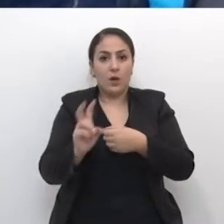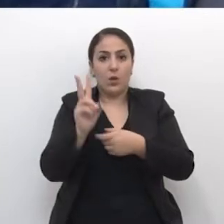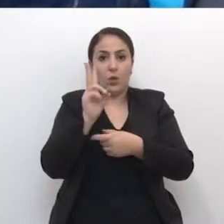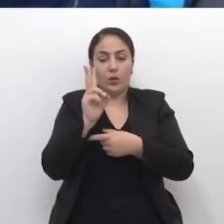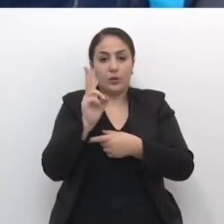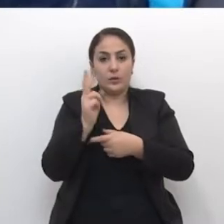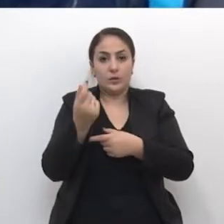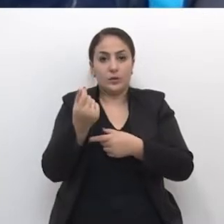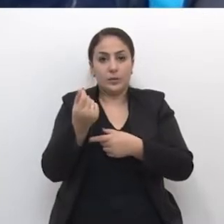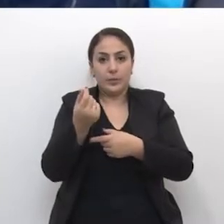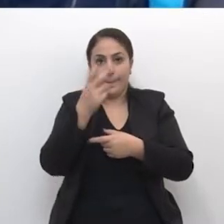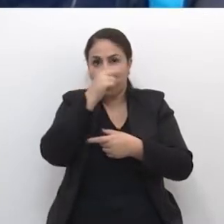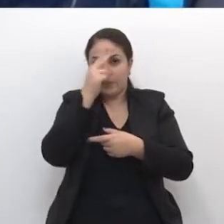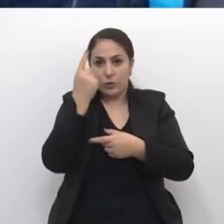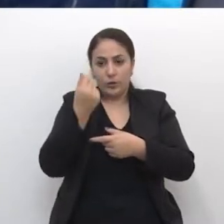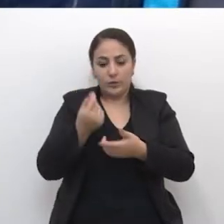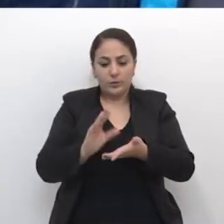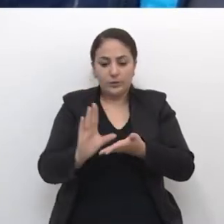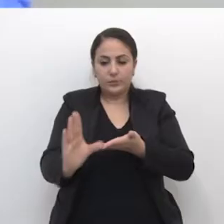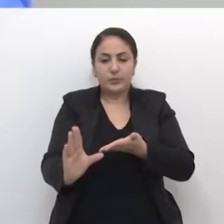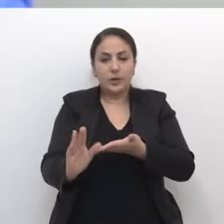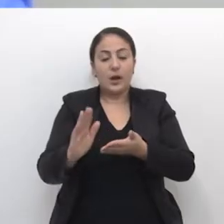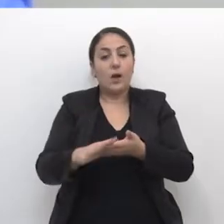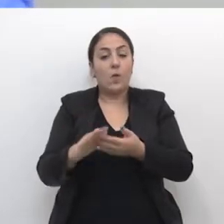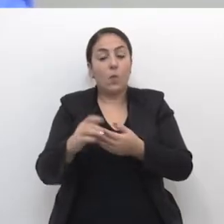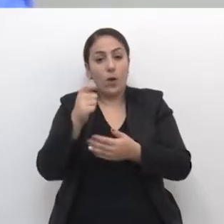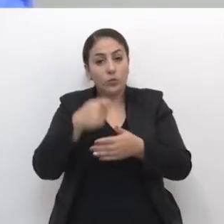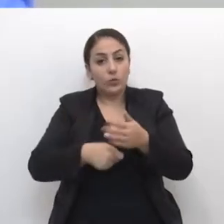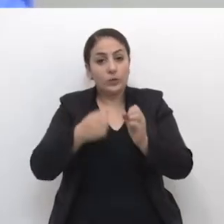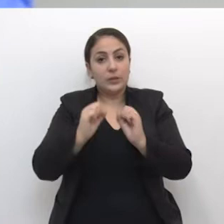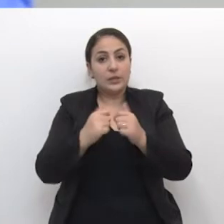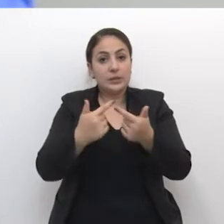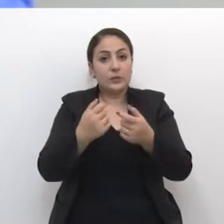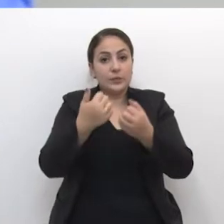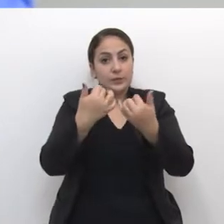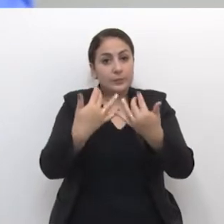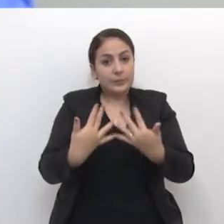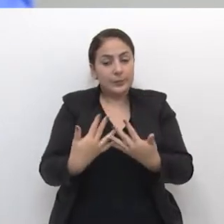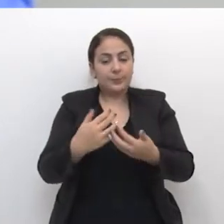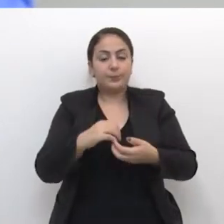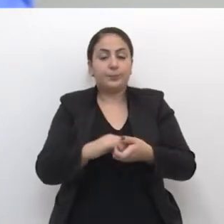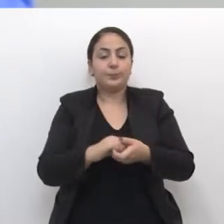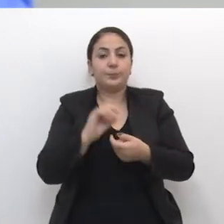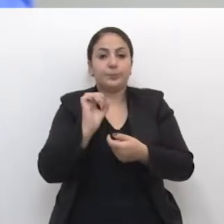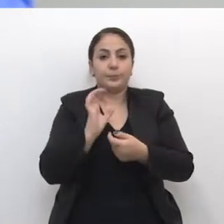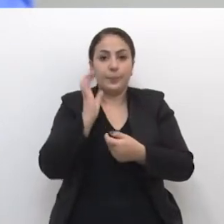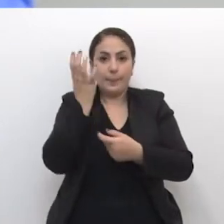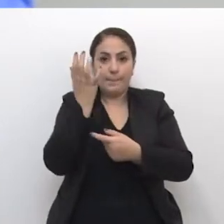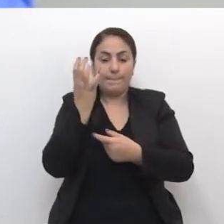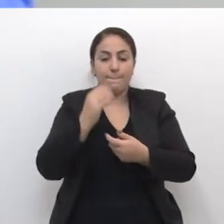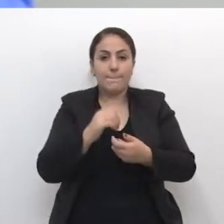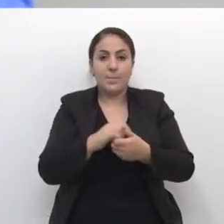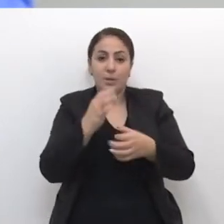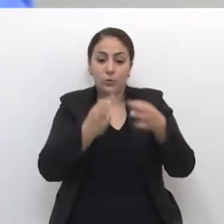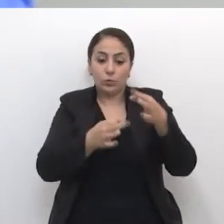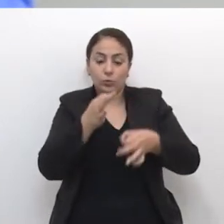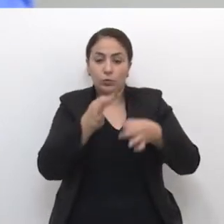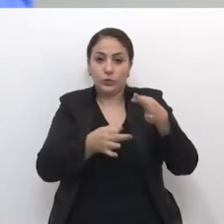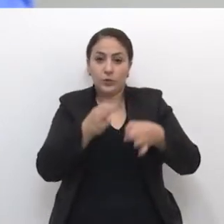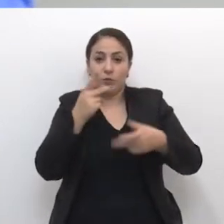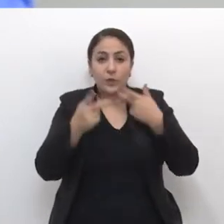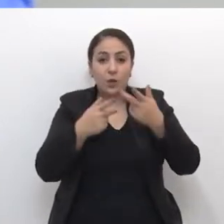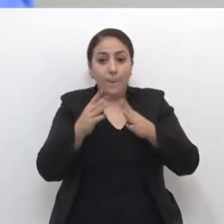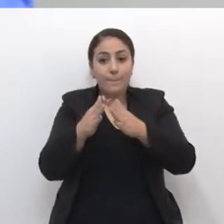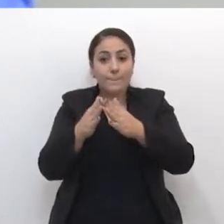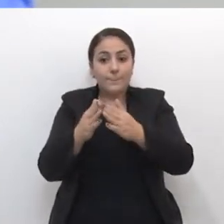ressarcimento dos valores investidos pela Prefeitura. O autor da ação explica. Houve, então, por parte do